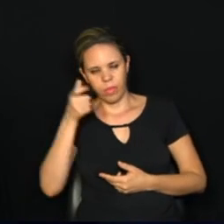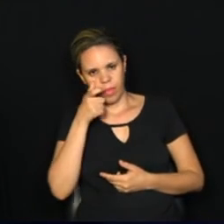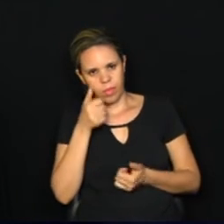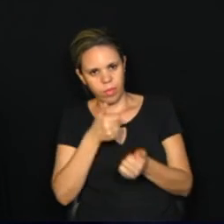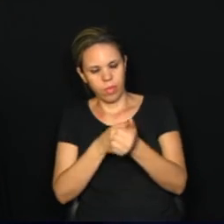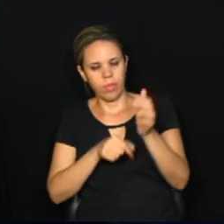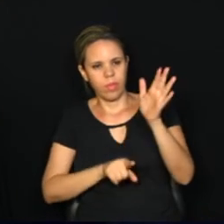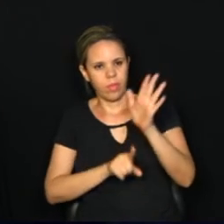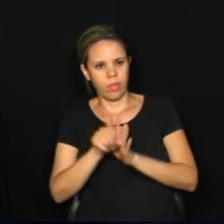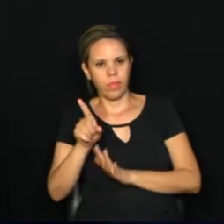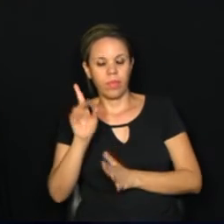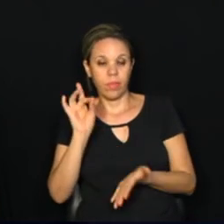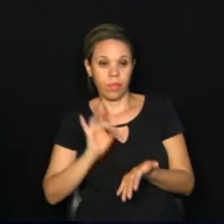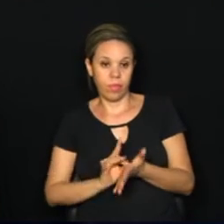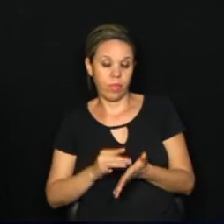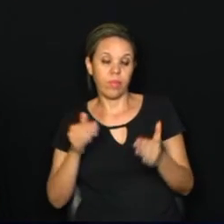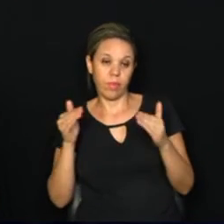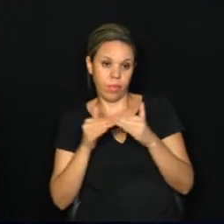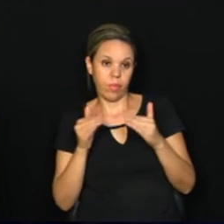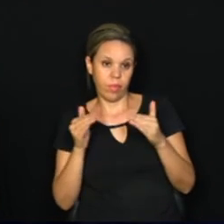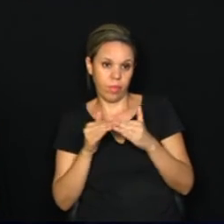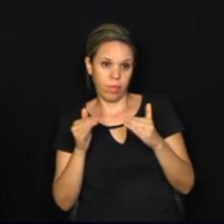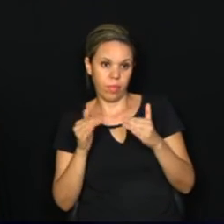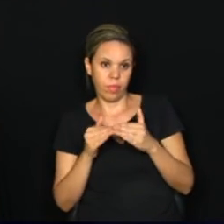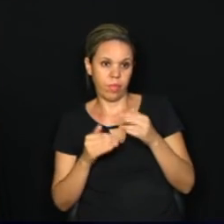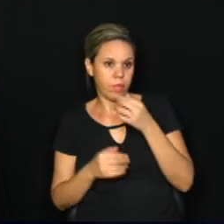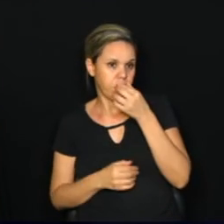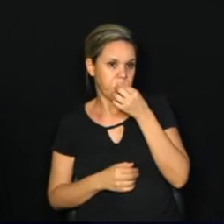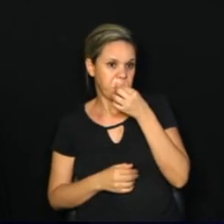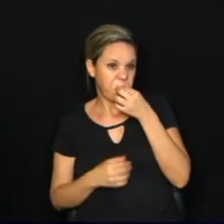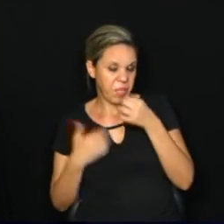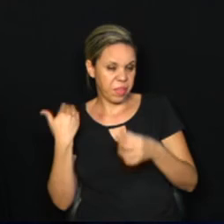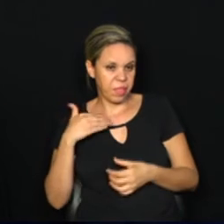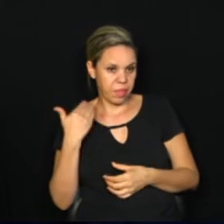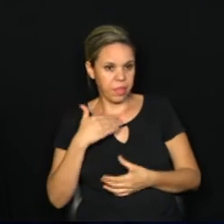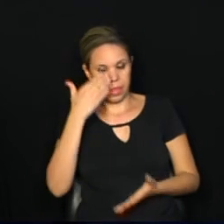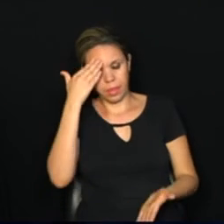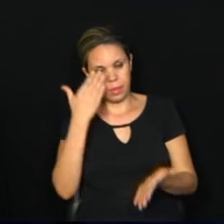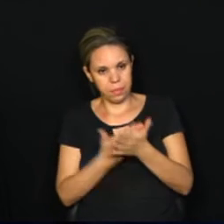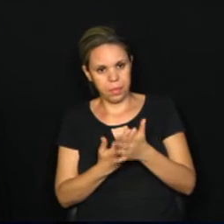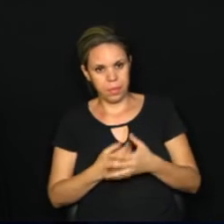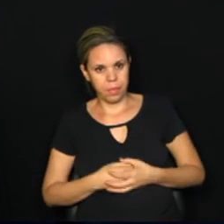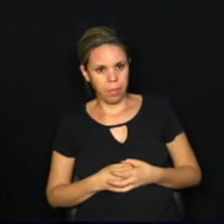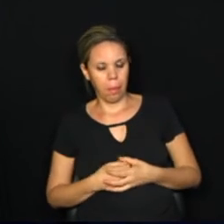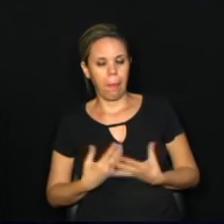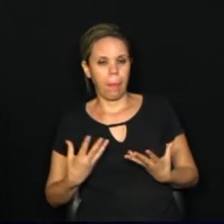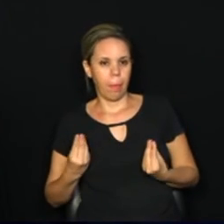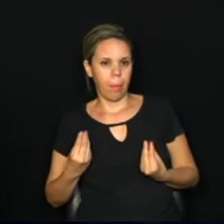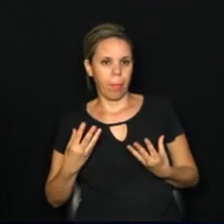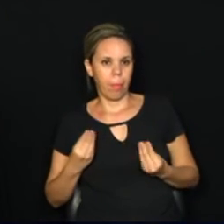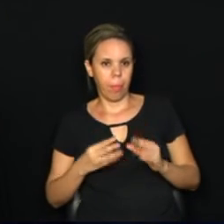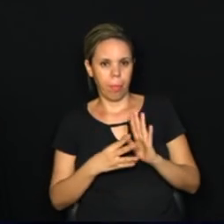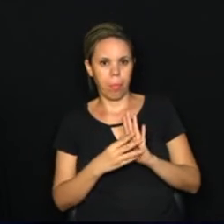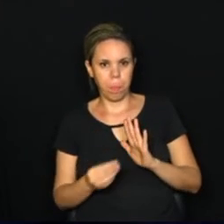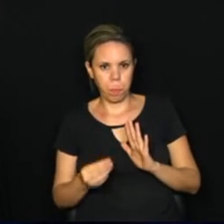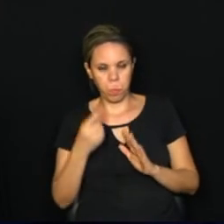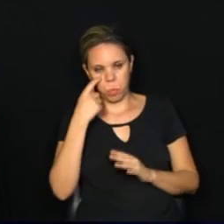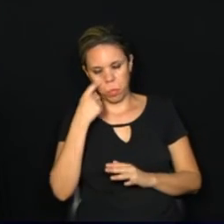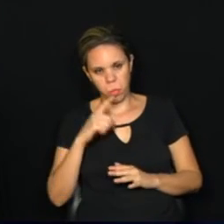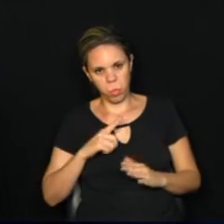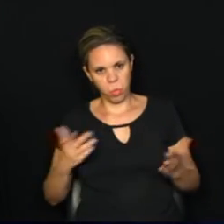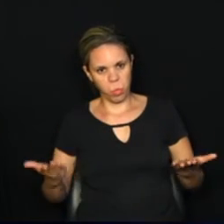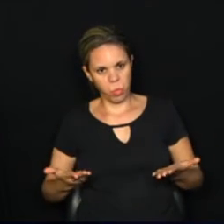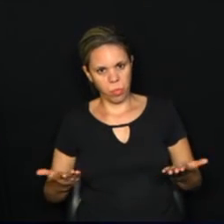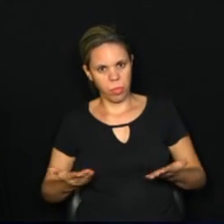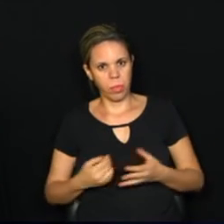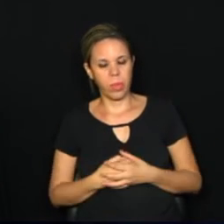né, realmente eu concordo, né, com a Mariana. Eu acredito que muitos dos modelos, né, que a gente tem hoje em